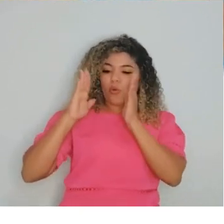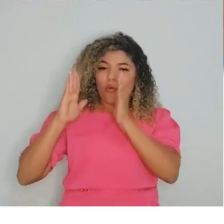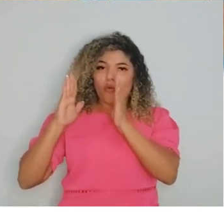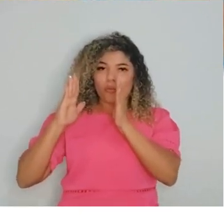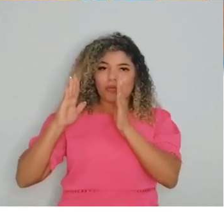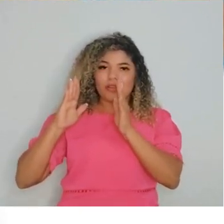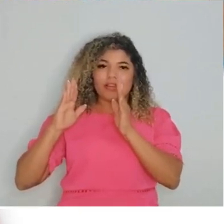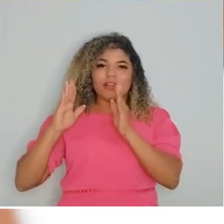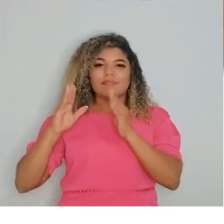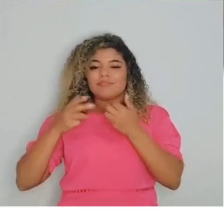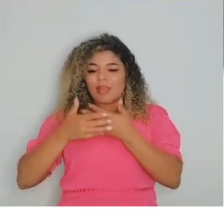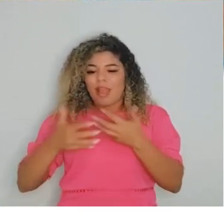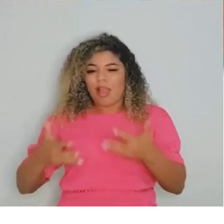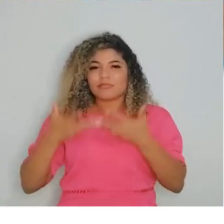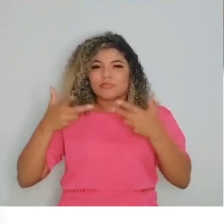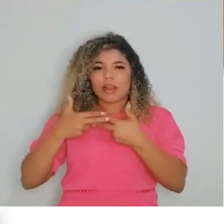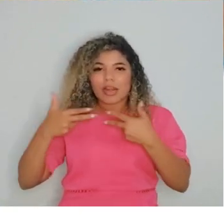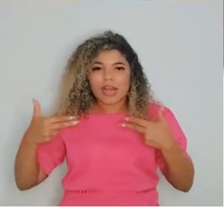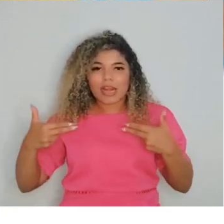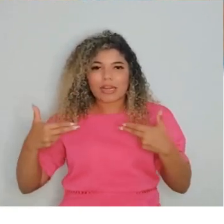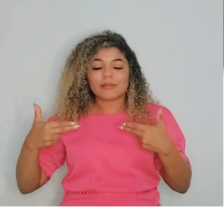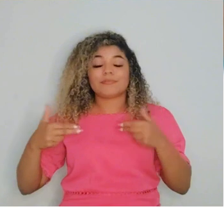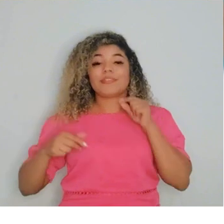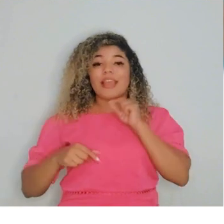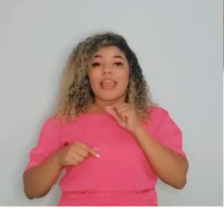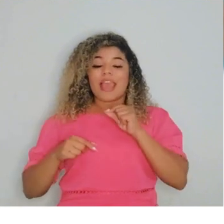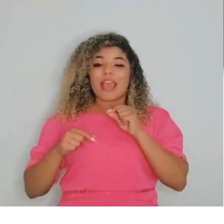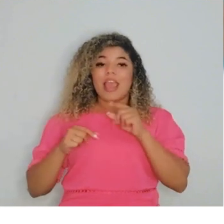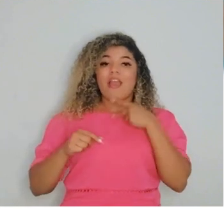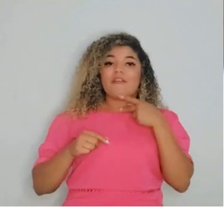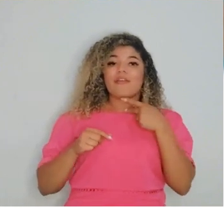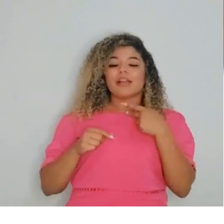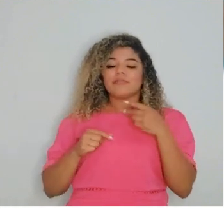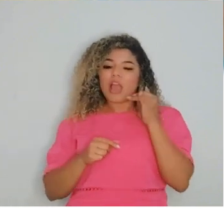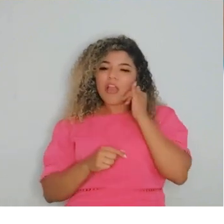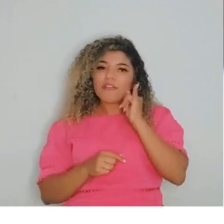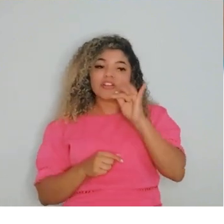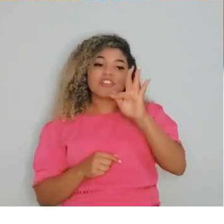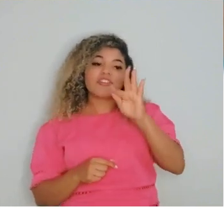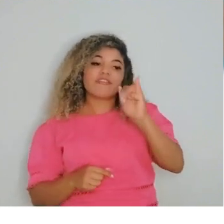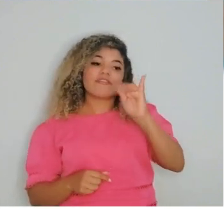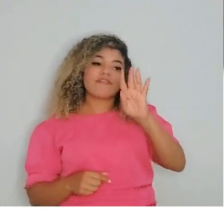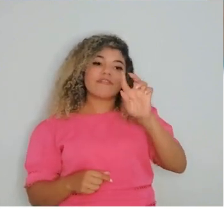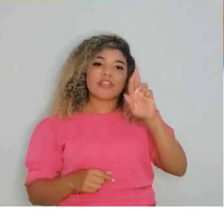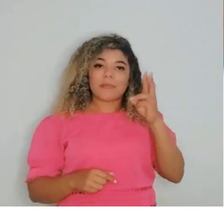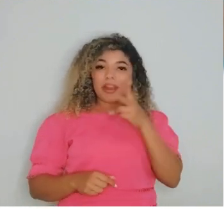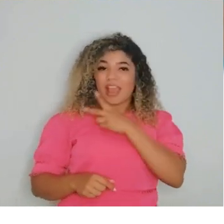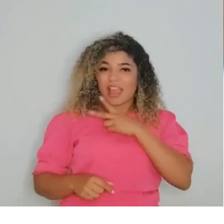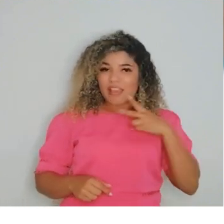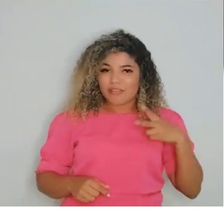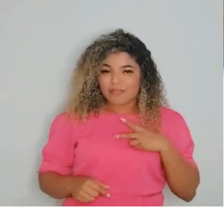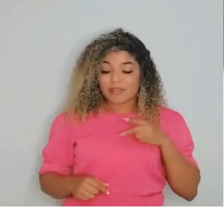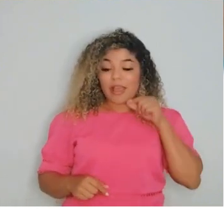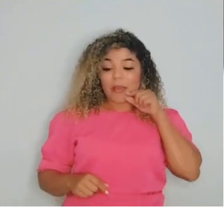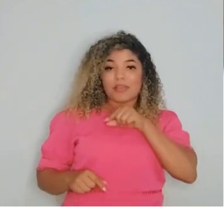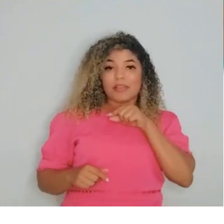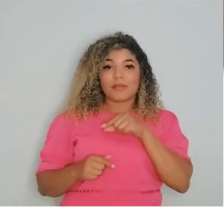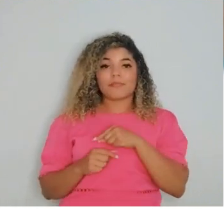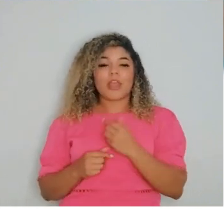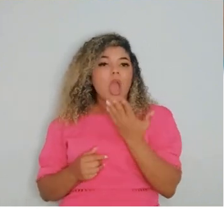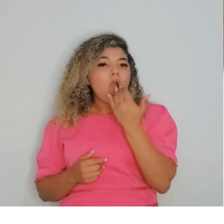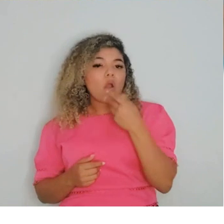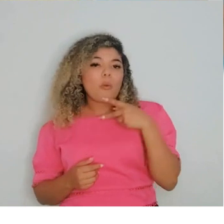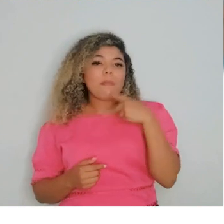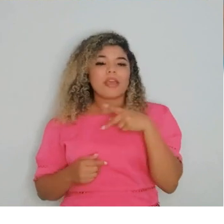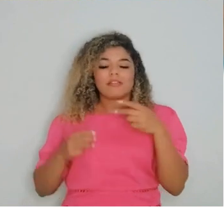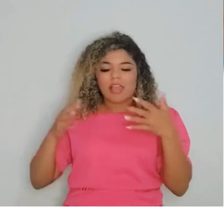e verduras. Está acima da base da pirâmide, representando as fontes de fibras, vitaminas e minerais.